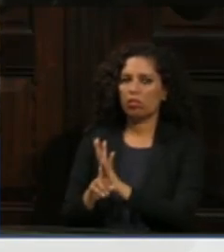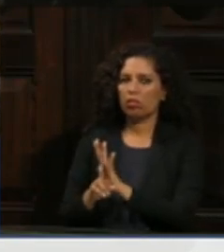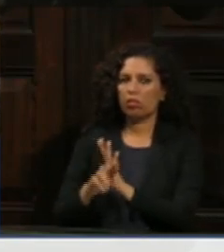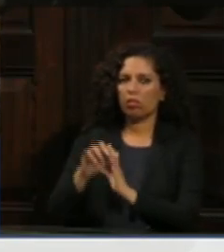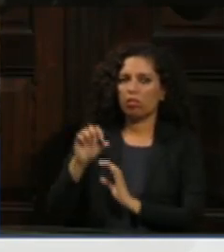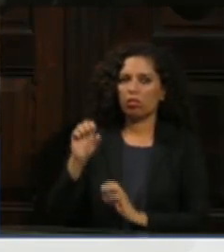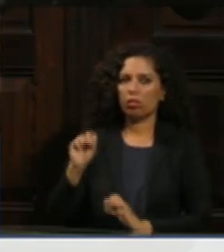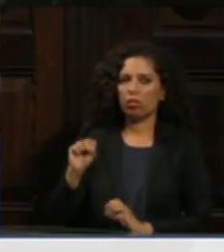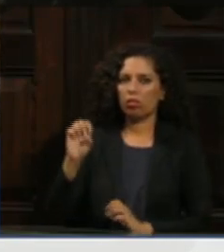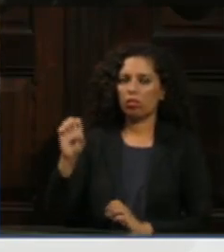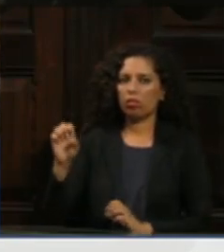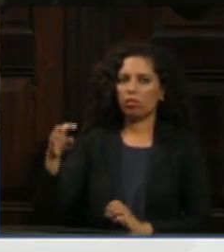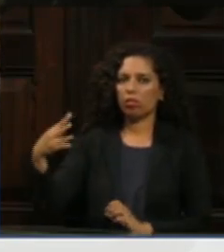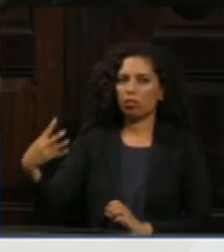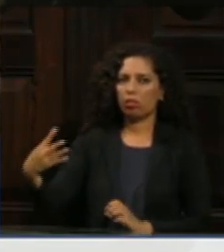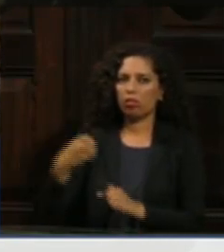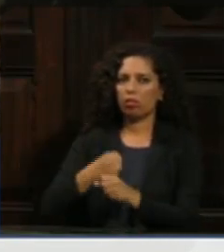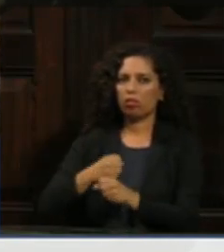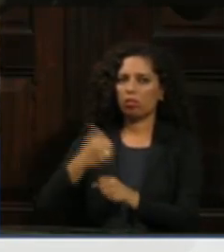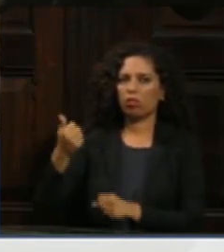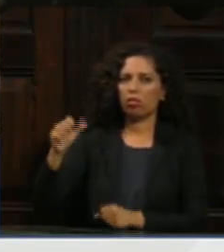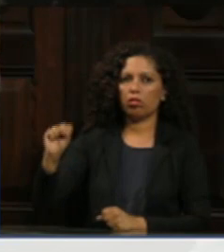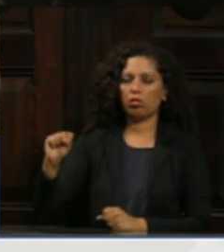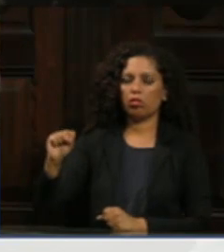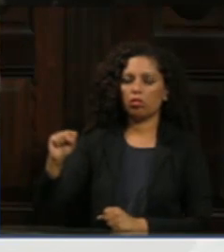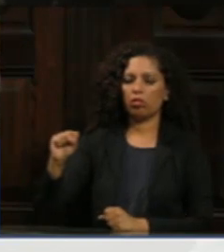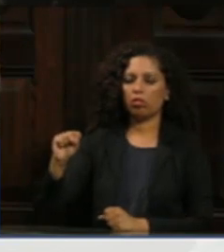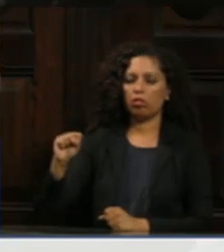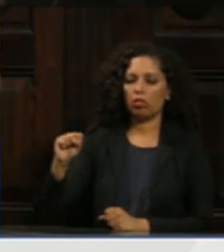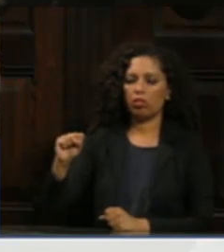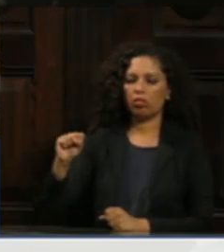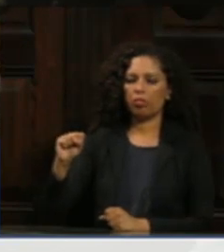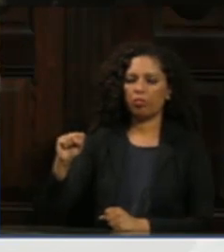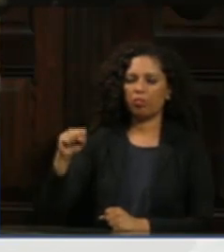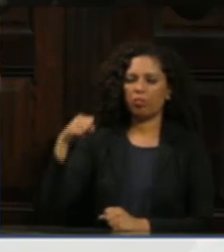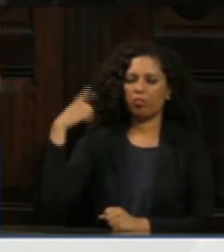4235/2018, autoria deputado Figueiredo. Projeto de lei